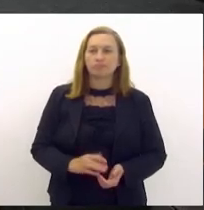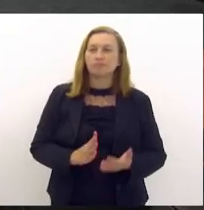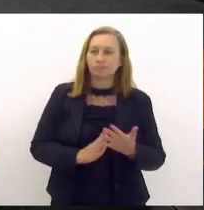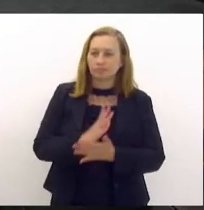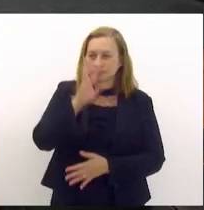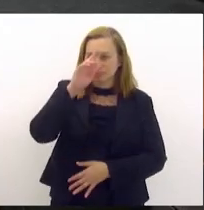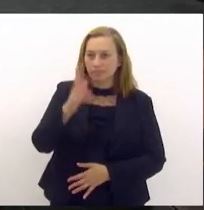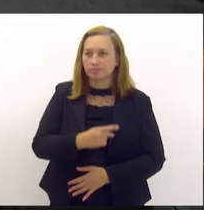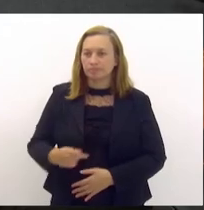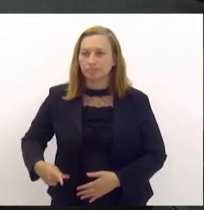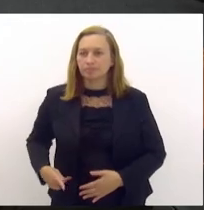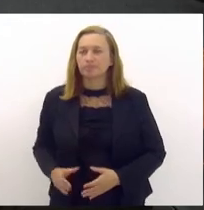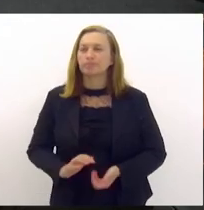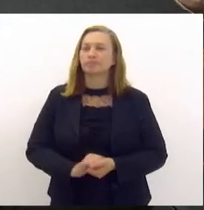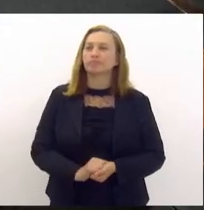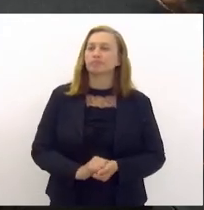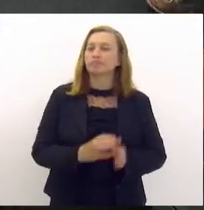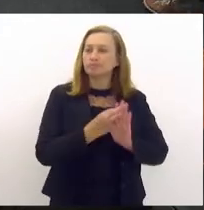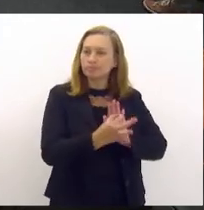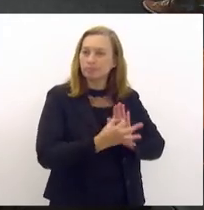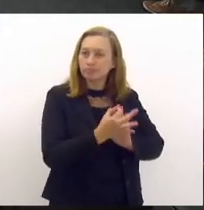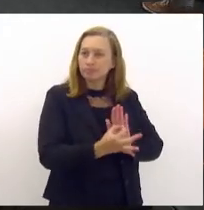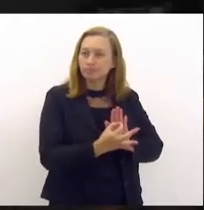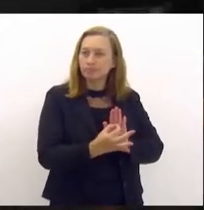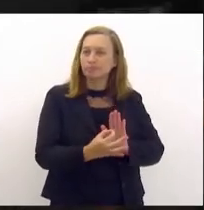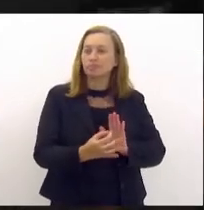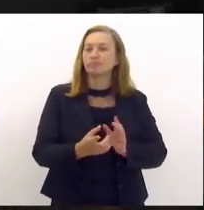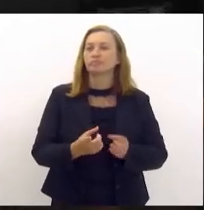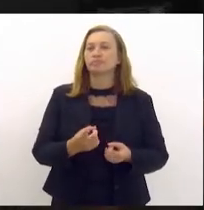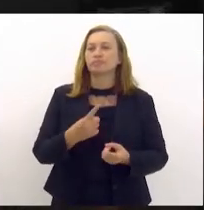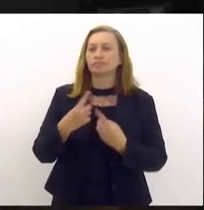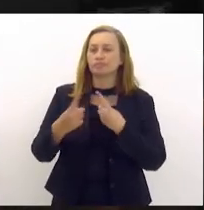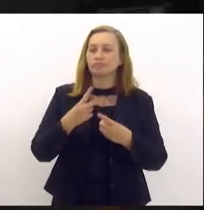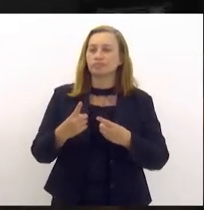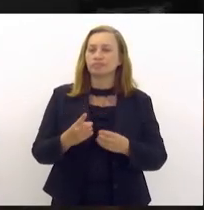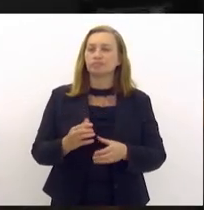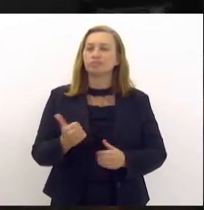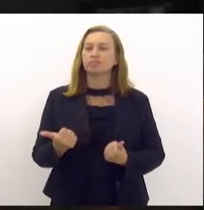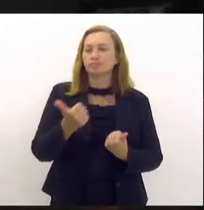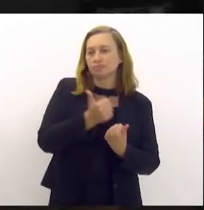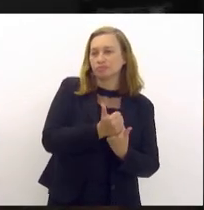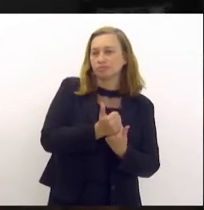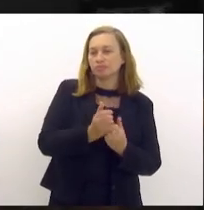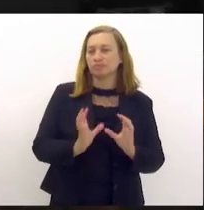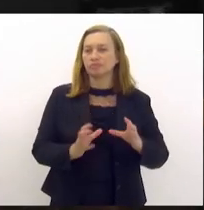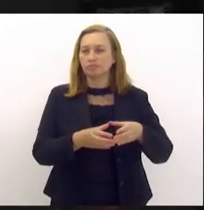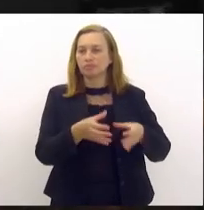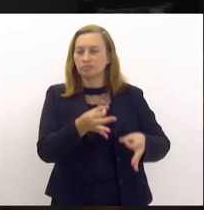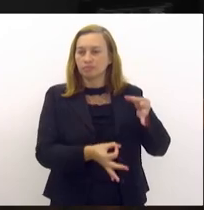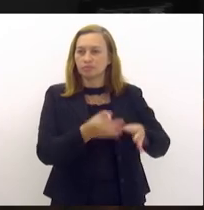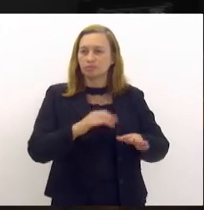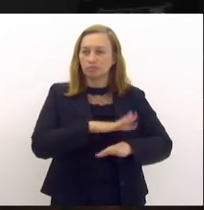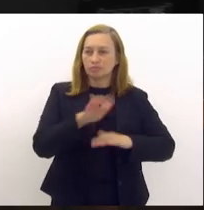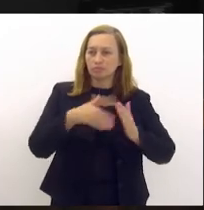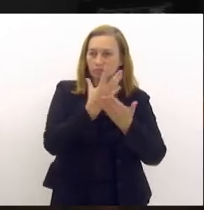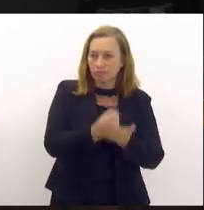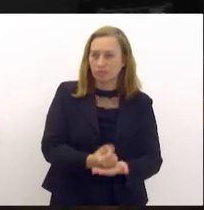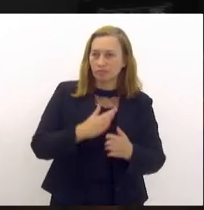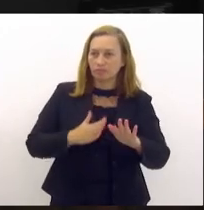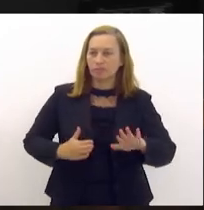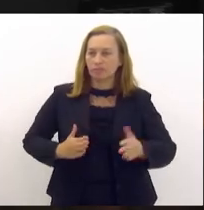Favorável, presidente. Com os pareceres emitidos, em votação, substitutivo da Comissão de Constituição e Justiça. Os senhores que aprovam, permaneçam como